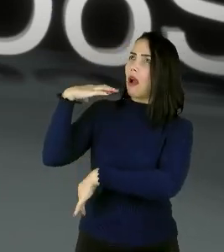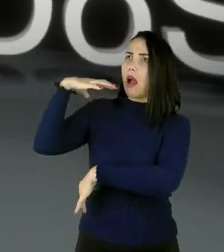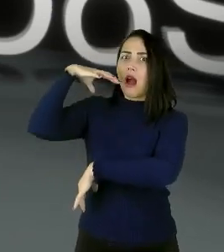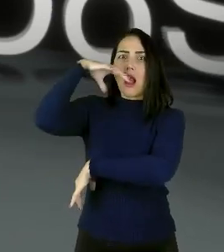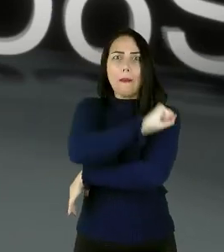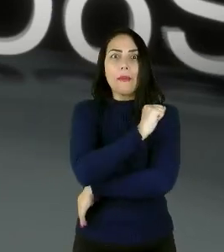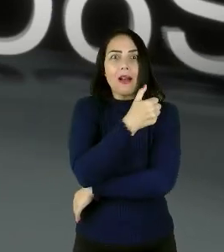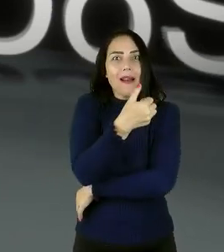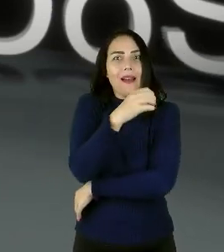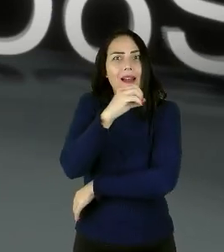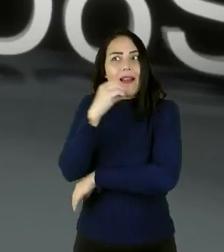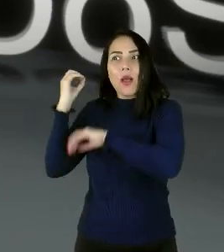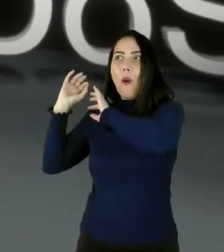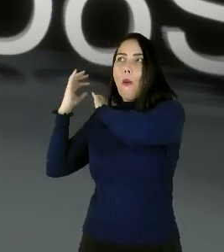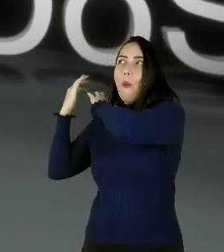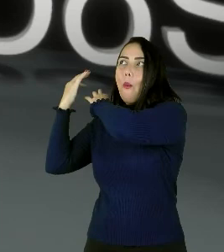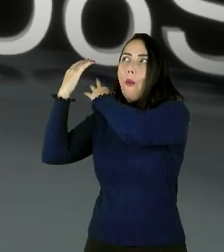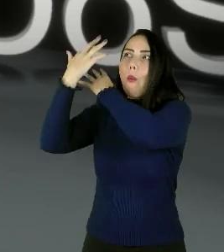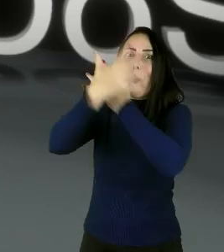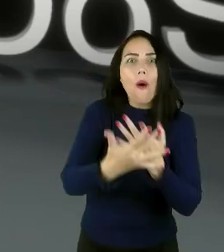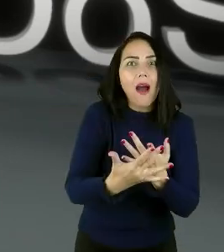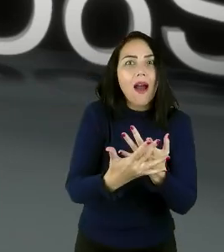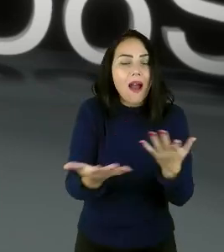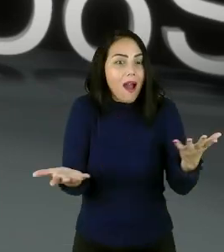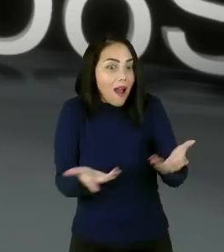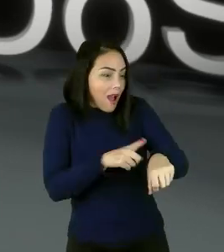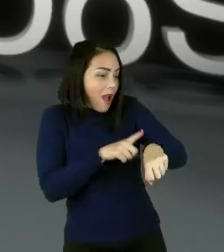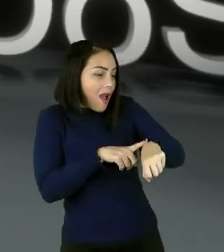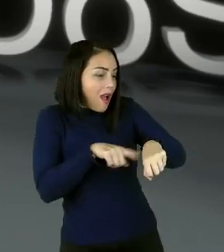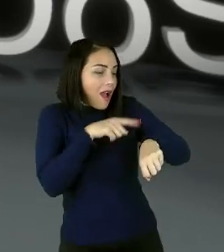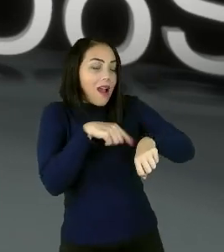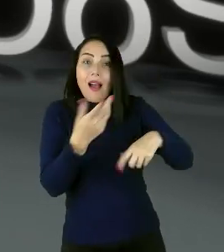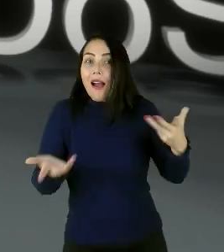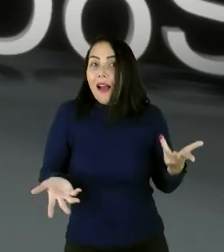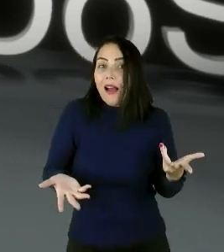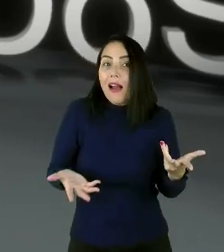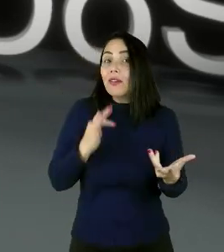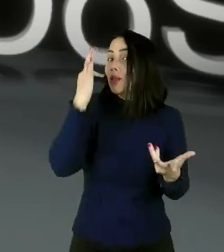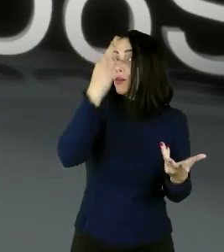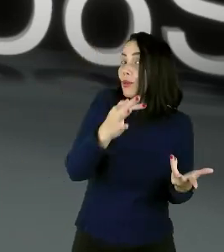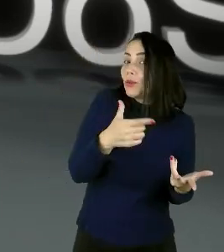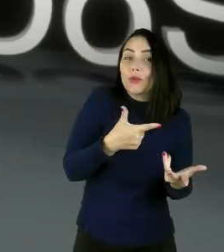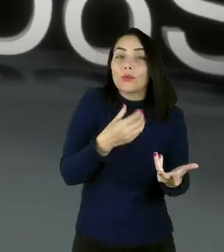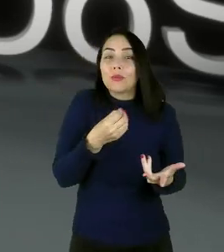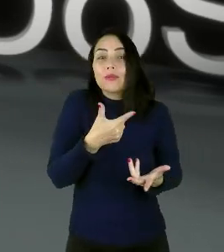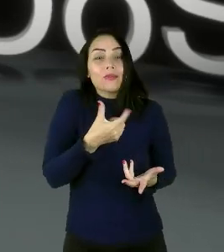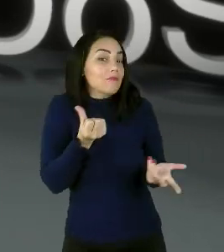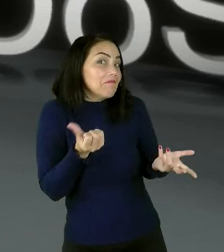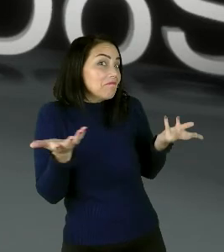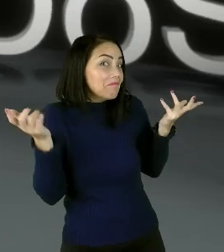passou muito rápido assim como nós seu relógio aqui 2026 estranho